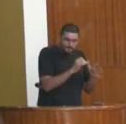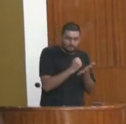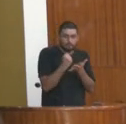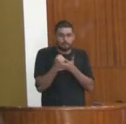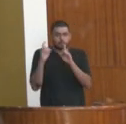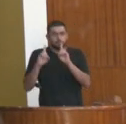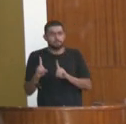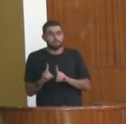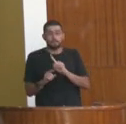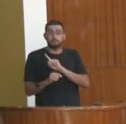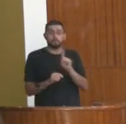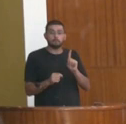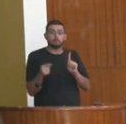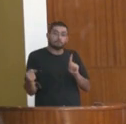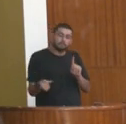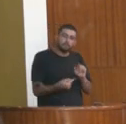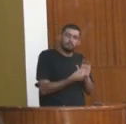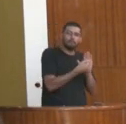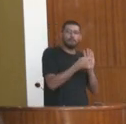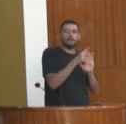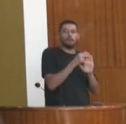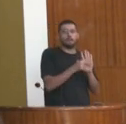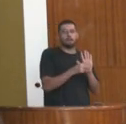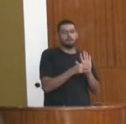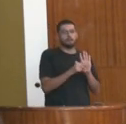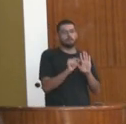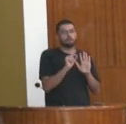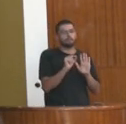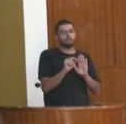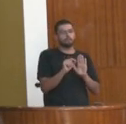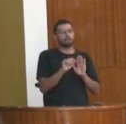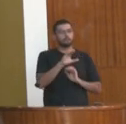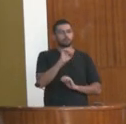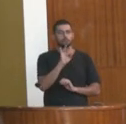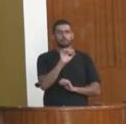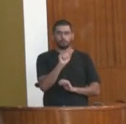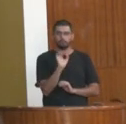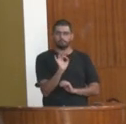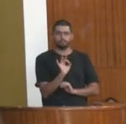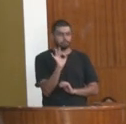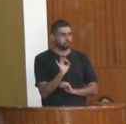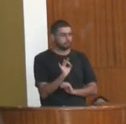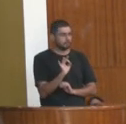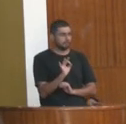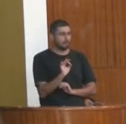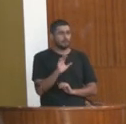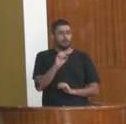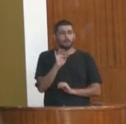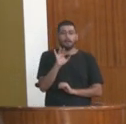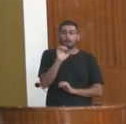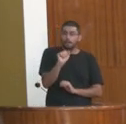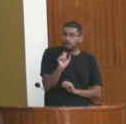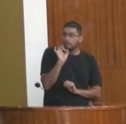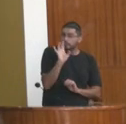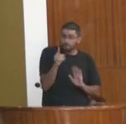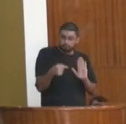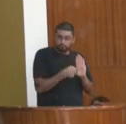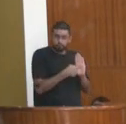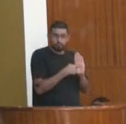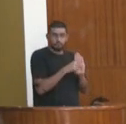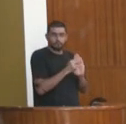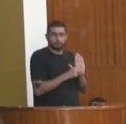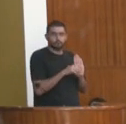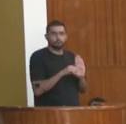previdenciária. O que tem é um artigo de cotas dentro dessa lei, que acho que é só, a cota só está nesse artigo 93.